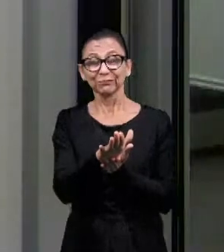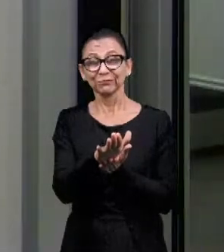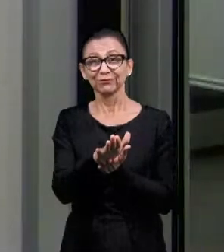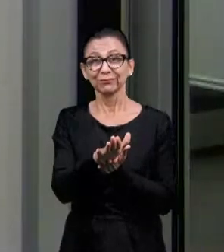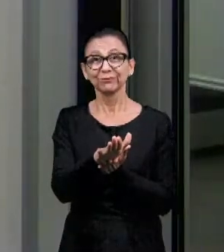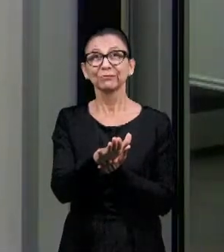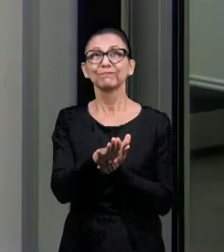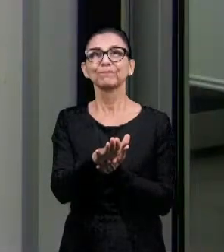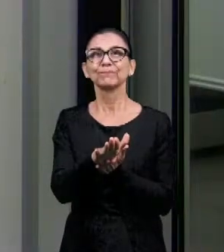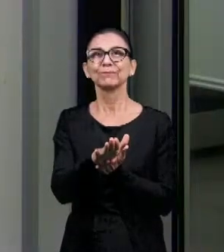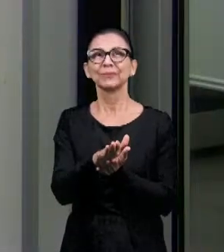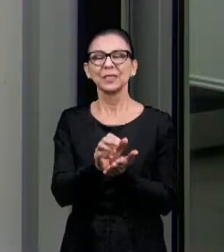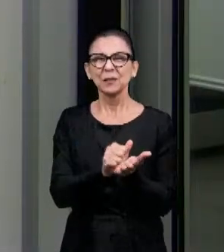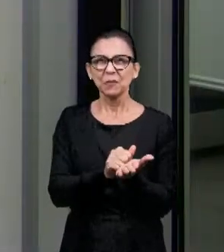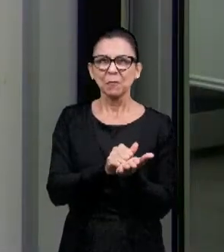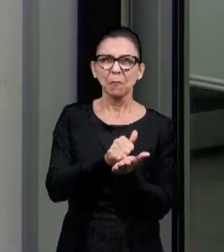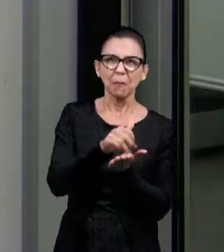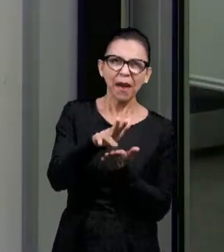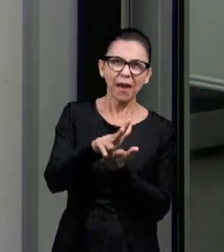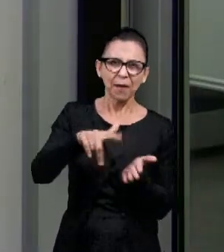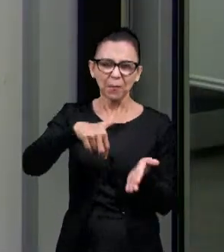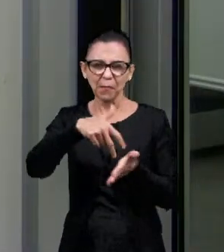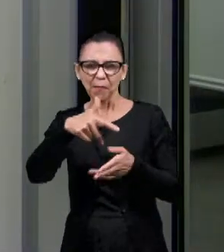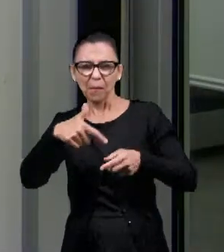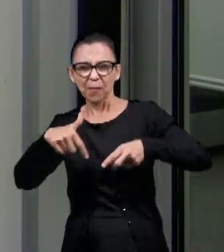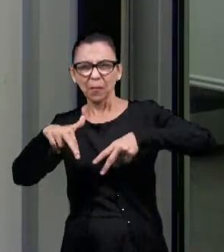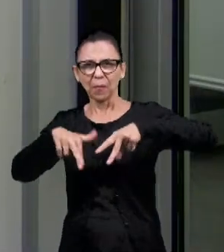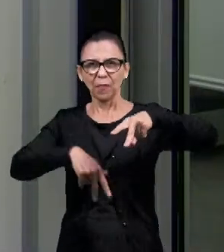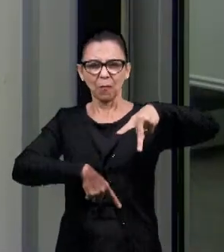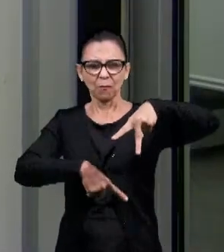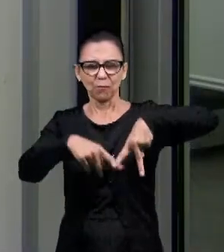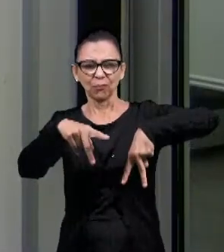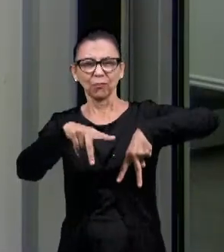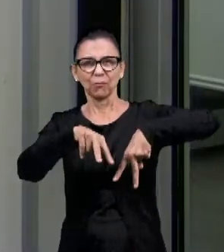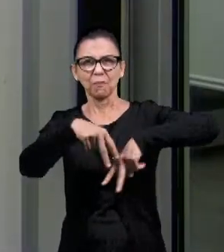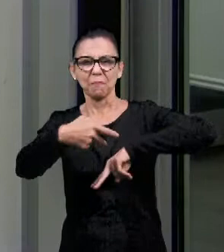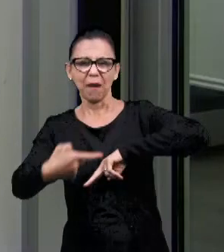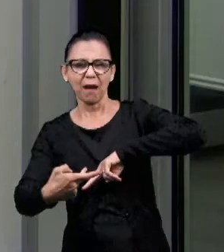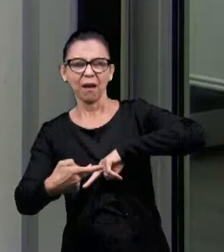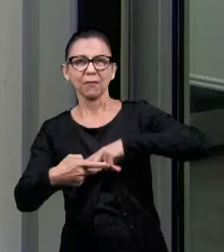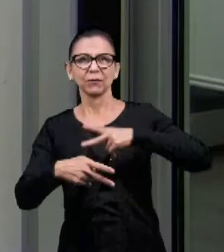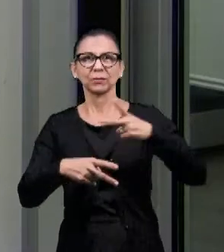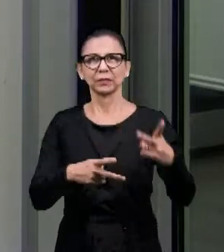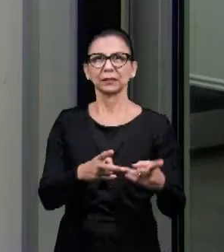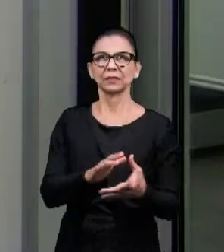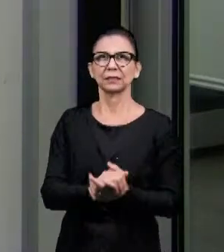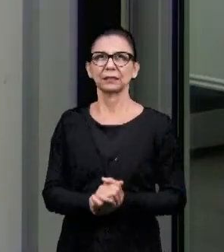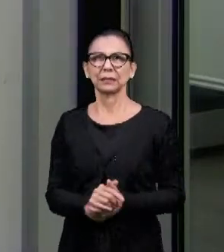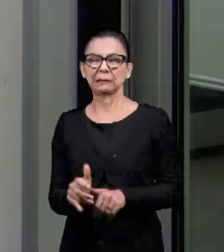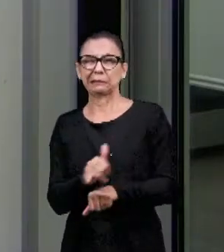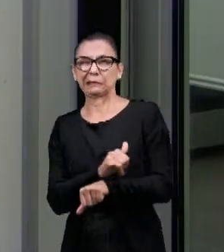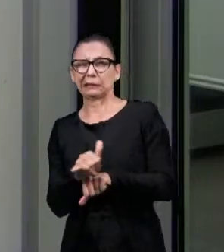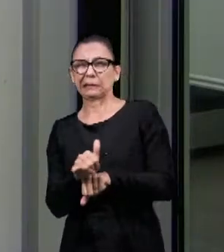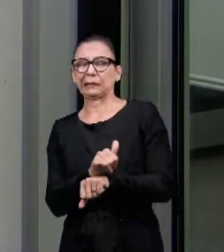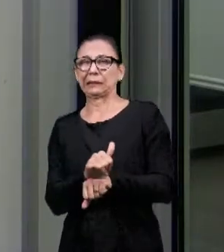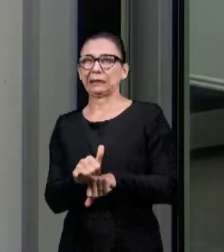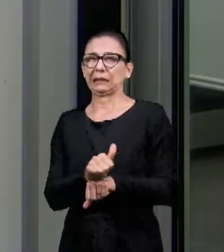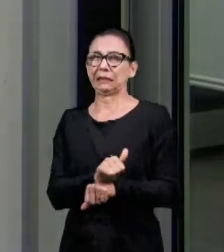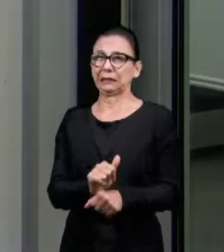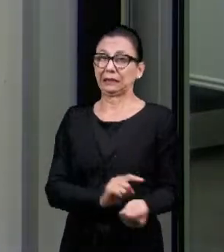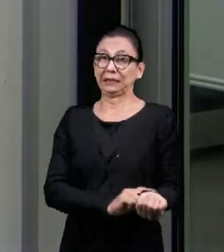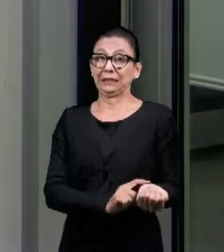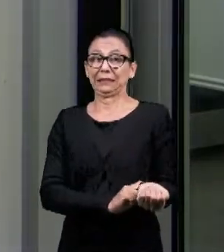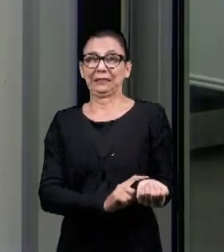Eu driblei um camarada e ele me passou a perna e eu empurrei, aquele negócio assim de homem, de sangue, de brasileiro, isso,